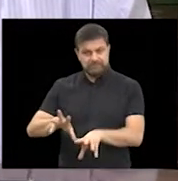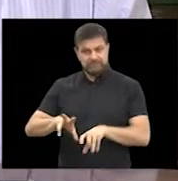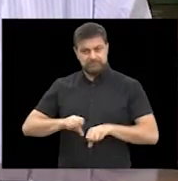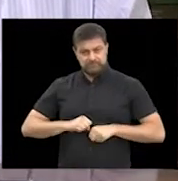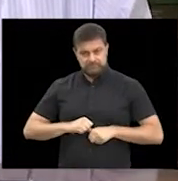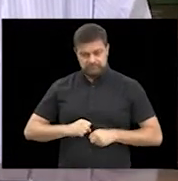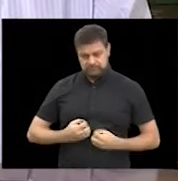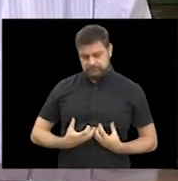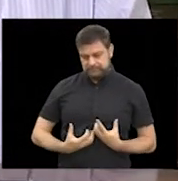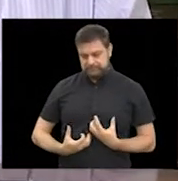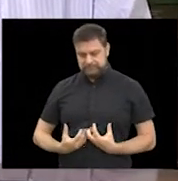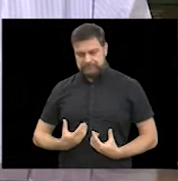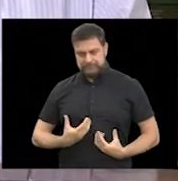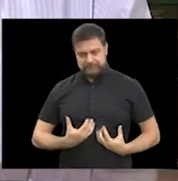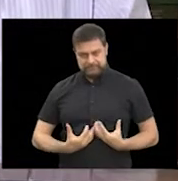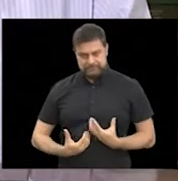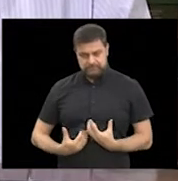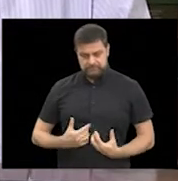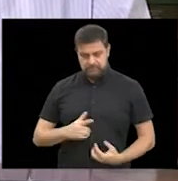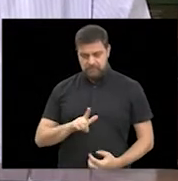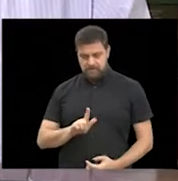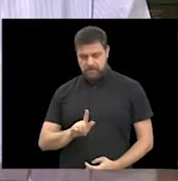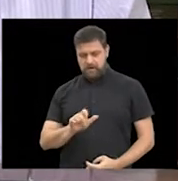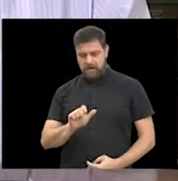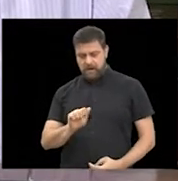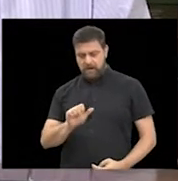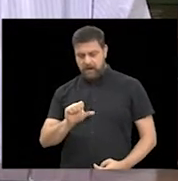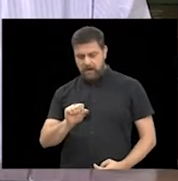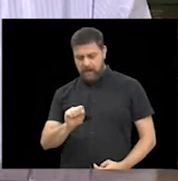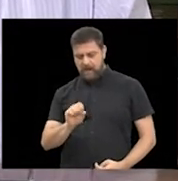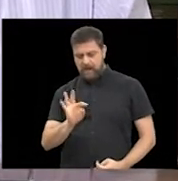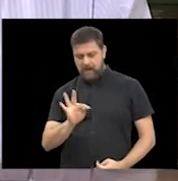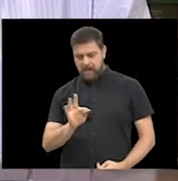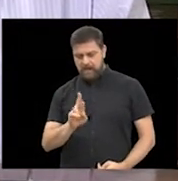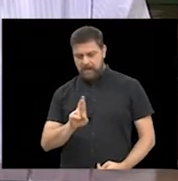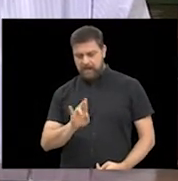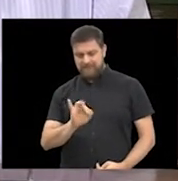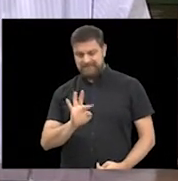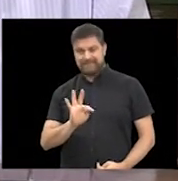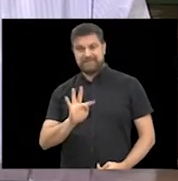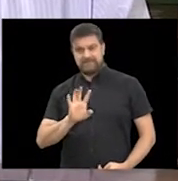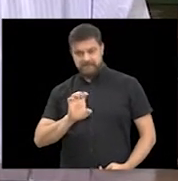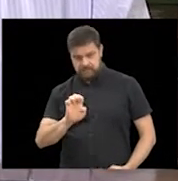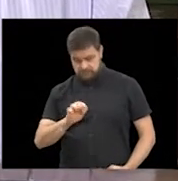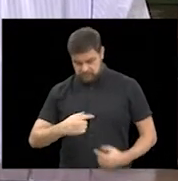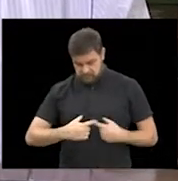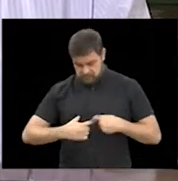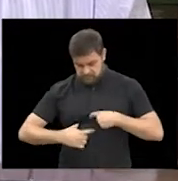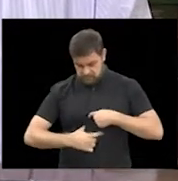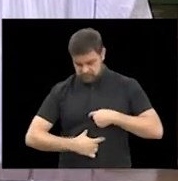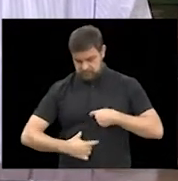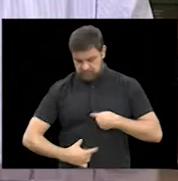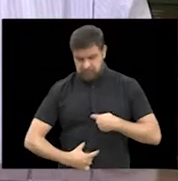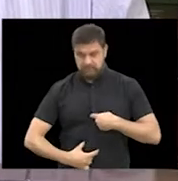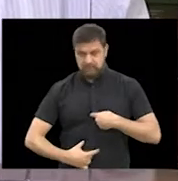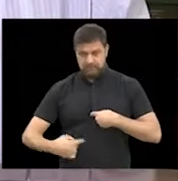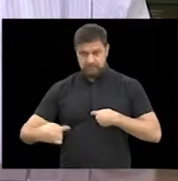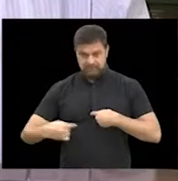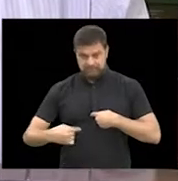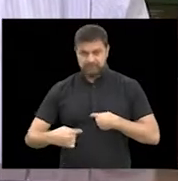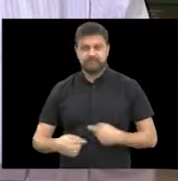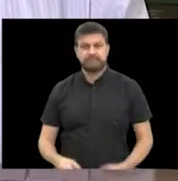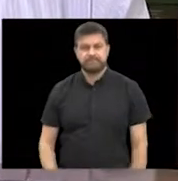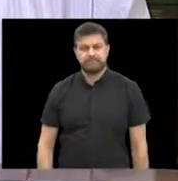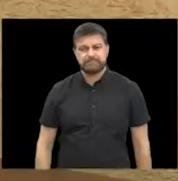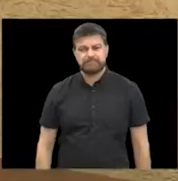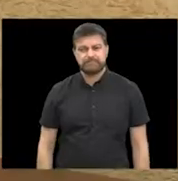desencadeando o processo inflamatório do estômago, da mucosa, do revestimento interno do estômago, que é denominado